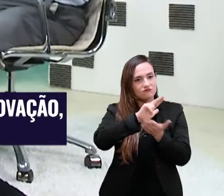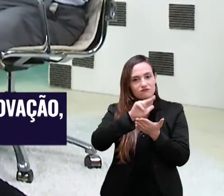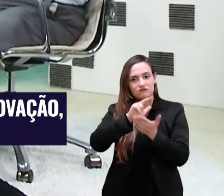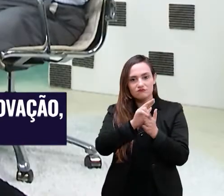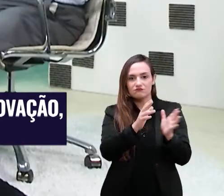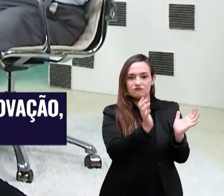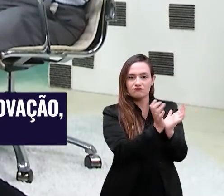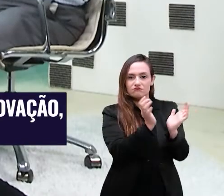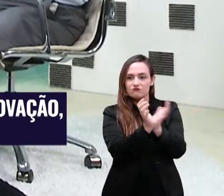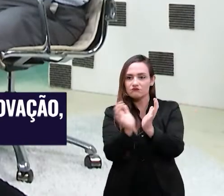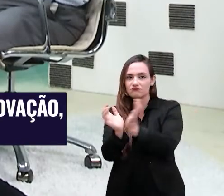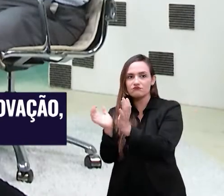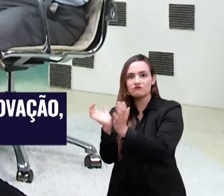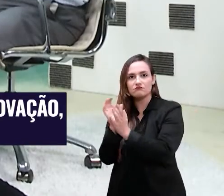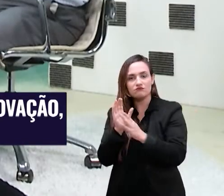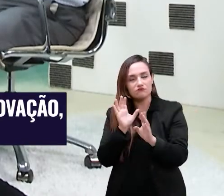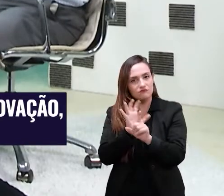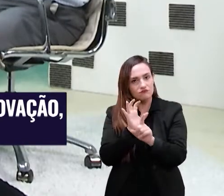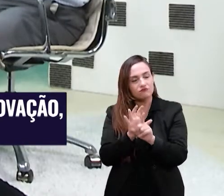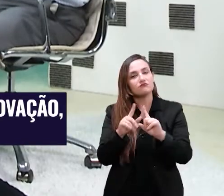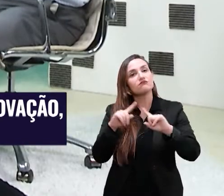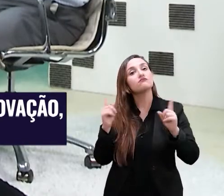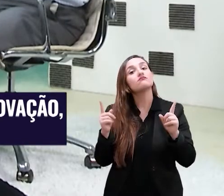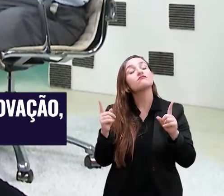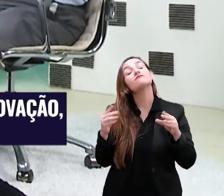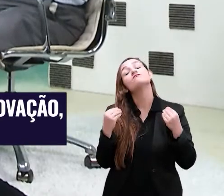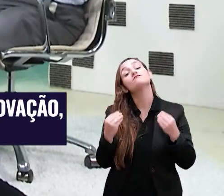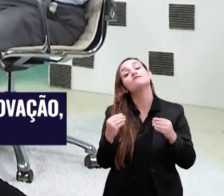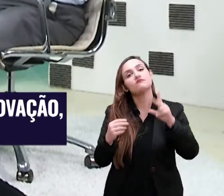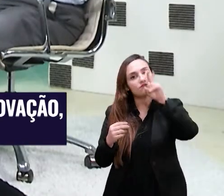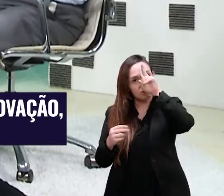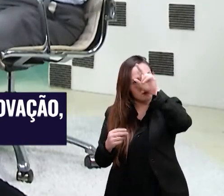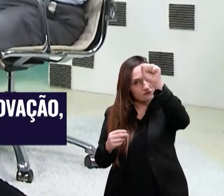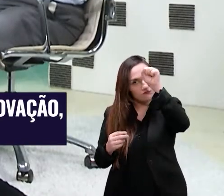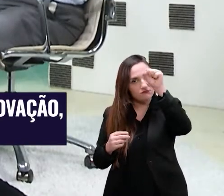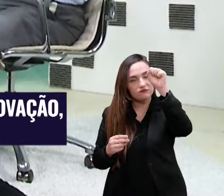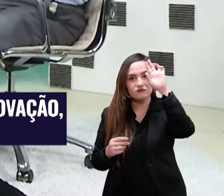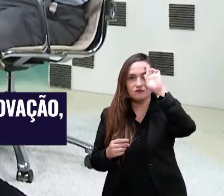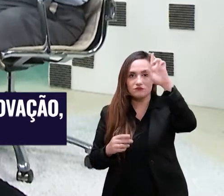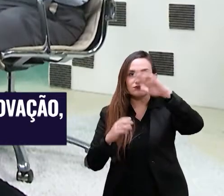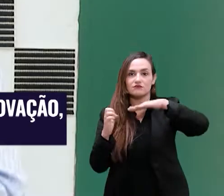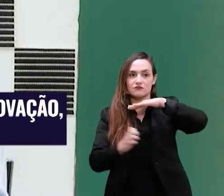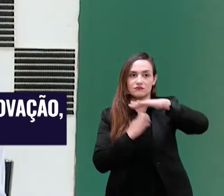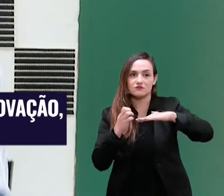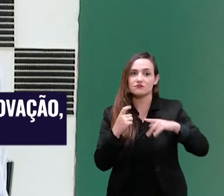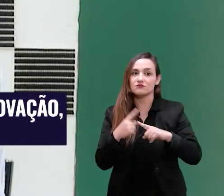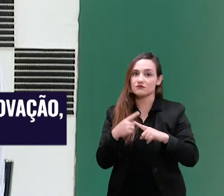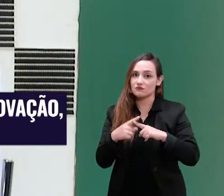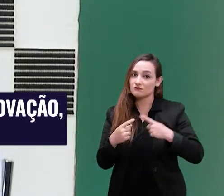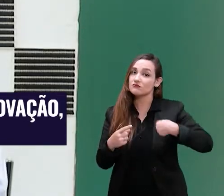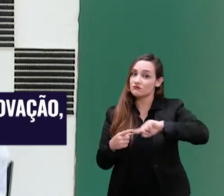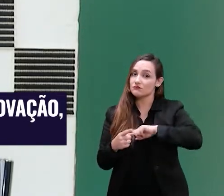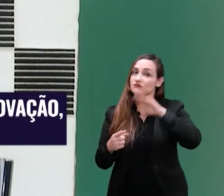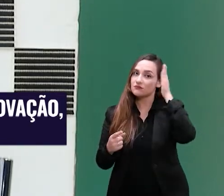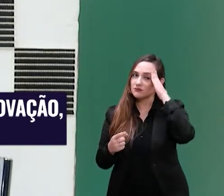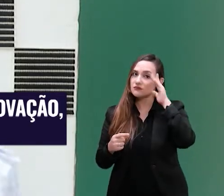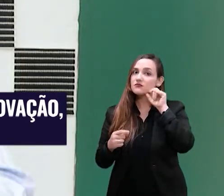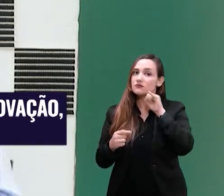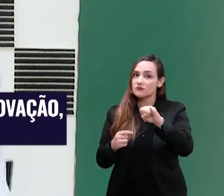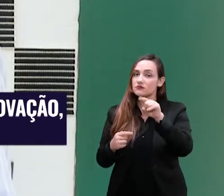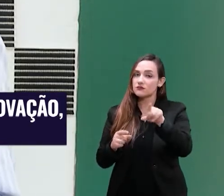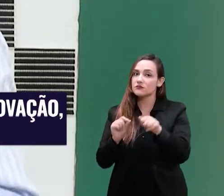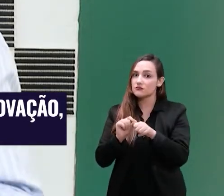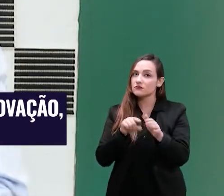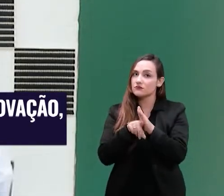mas assim, o propósito grande é fortalecer a competitividade dos pequenos, uhum, negócios. Porque a gente sabe que se você fizer hoje